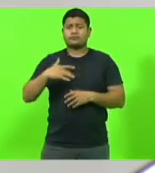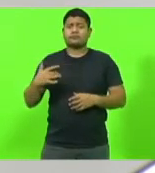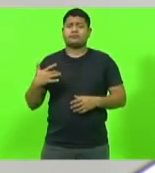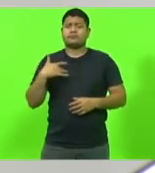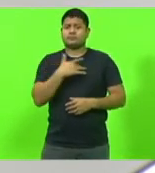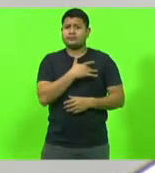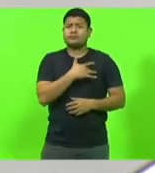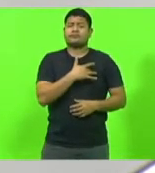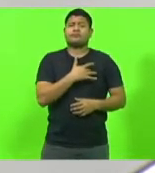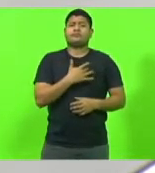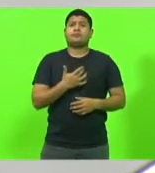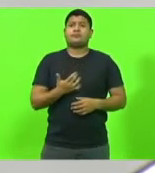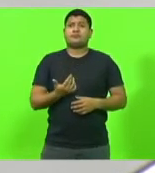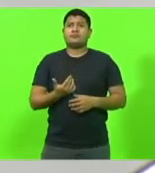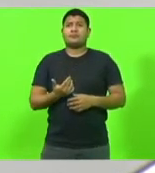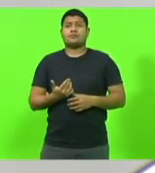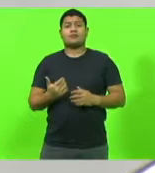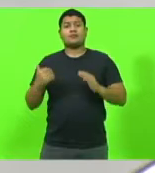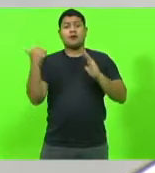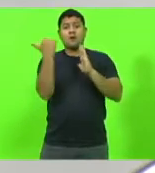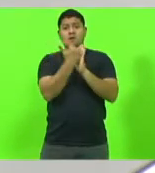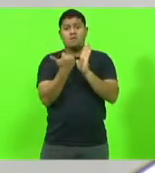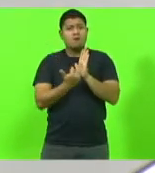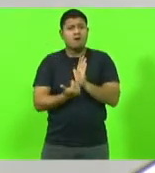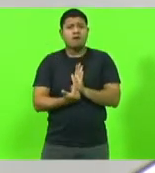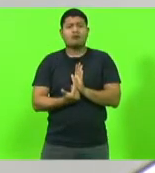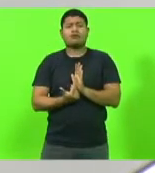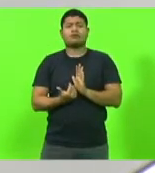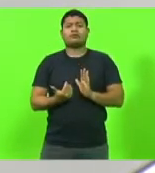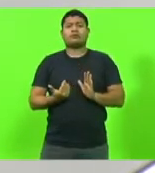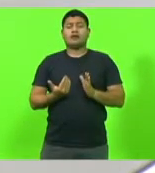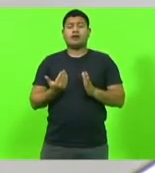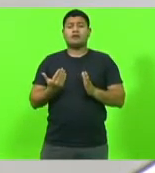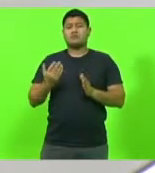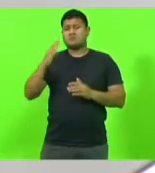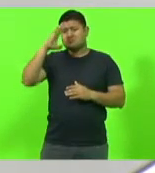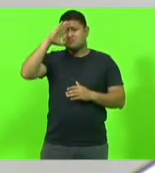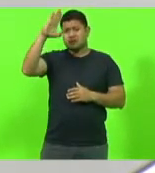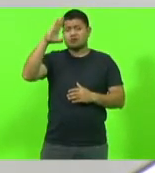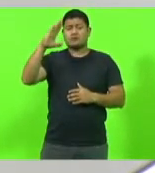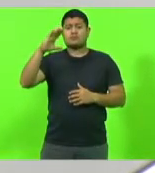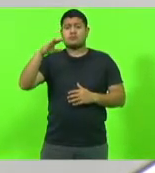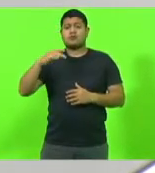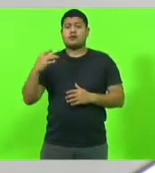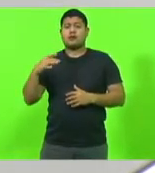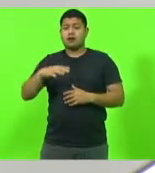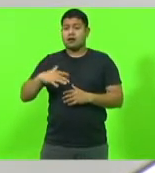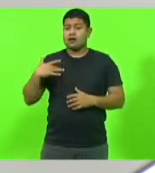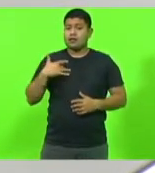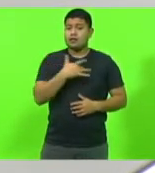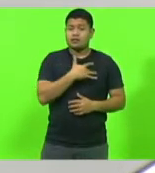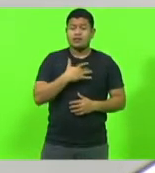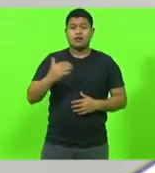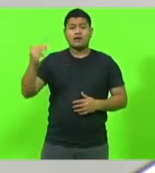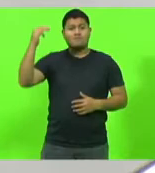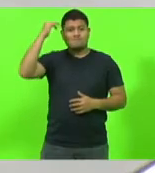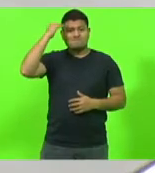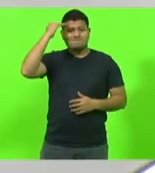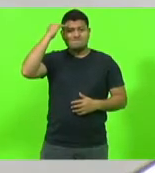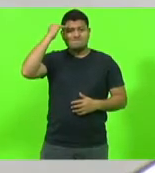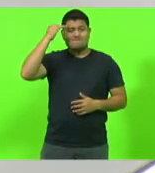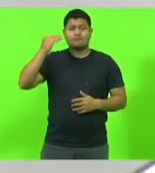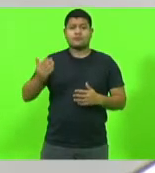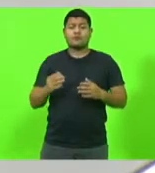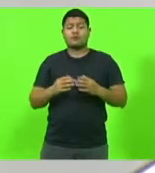precisamos oferecer programas de atenção à saúde mental. E concluo dizendo que todas e todos